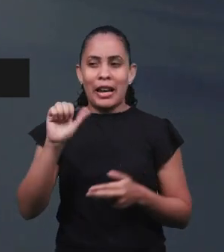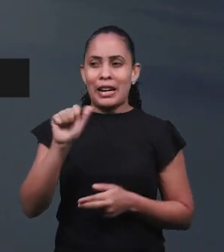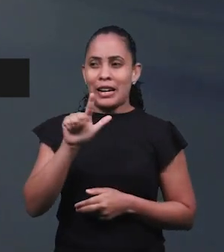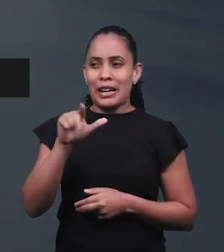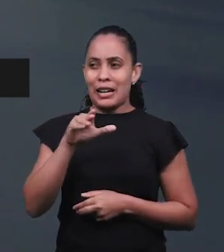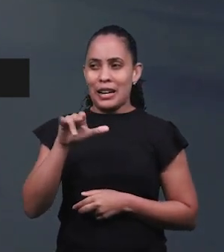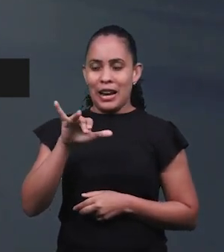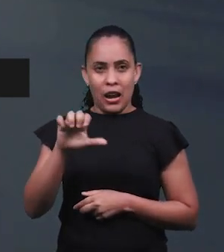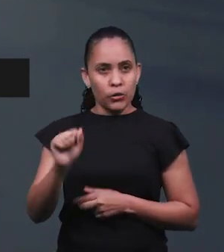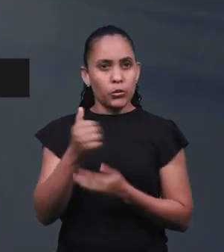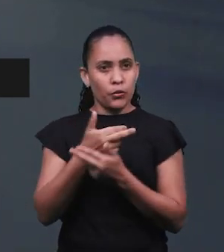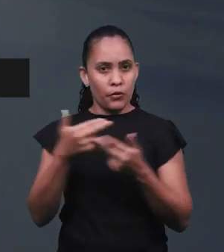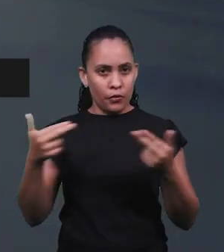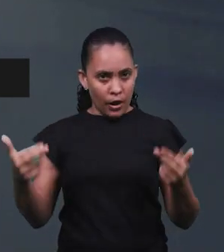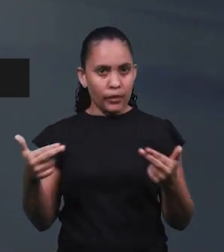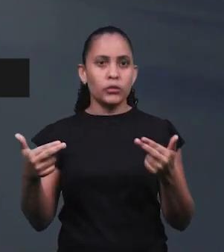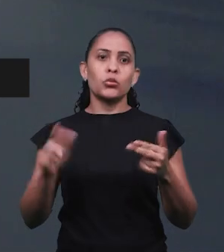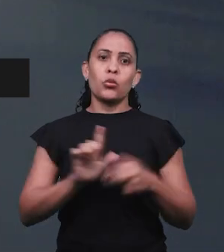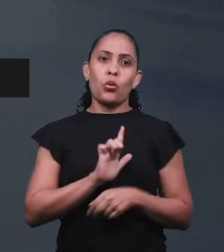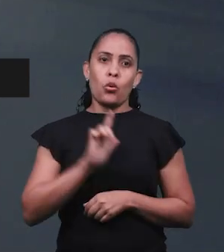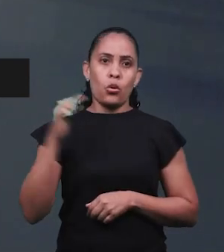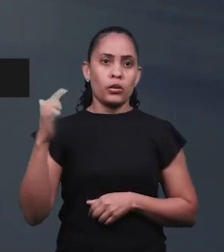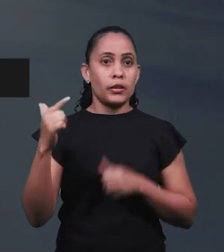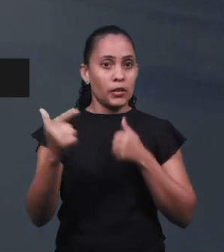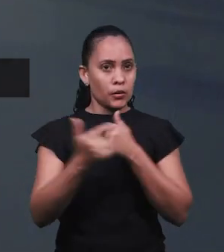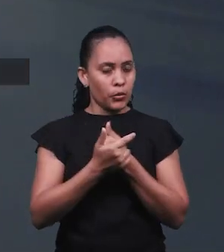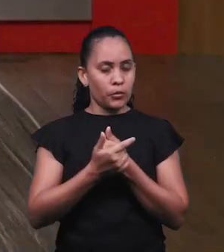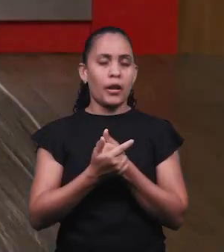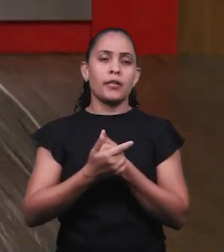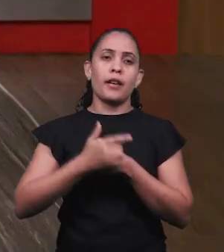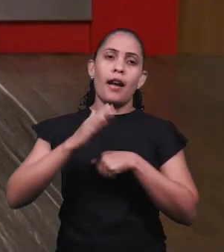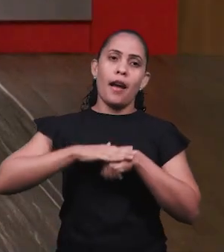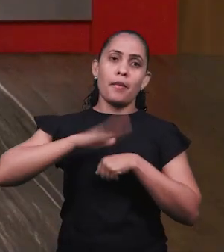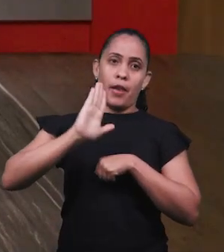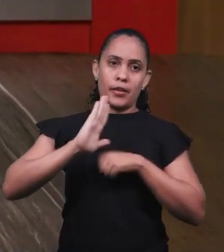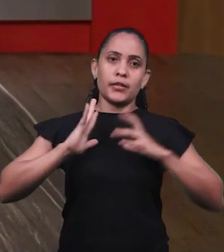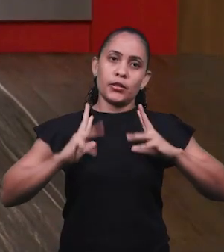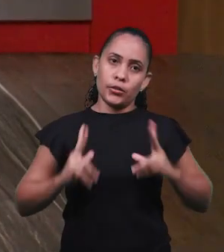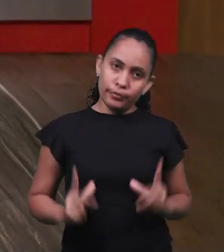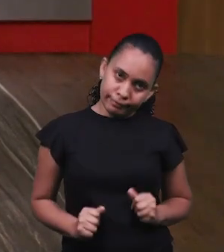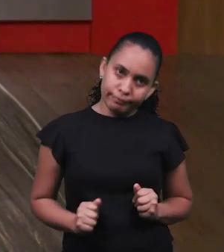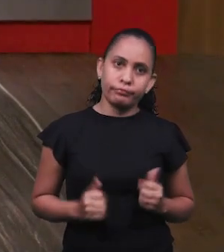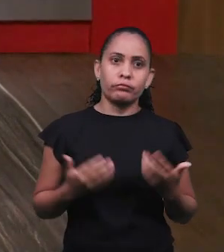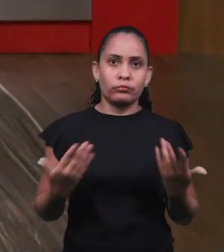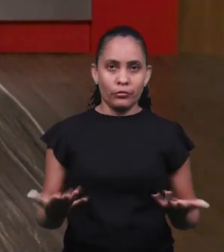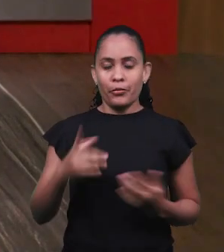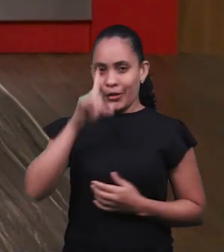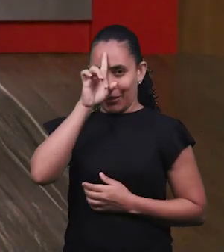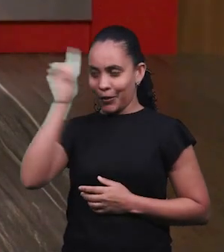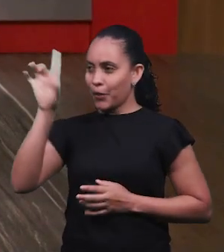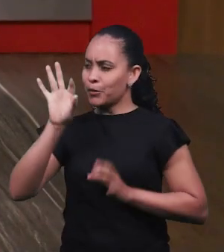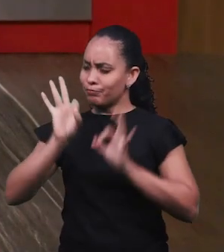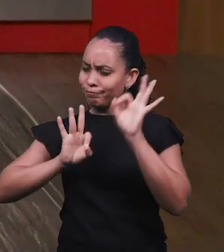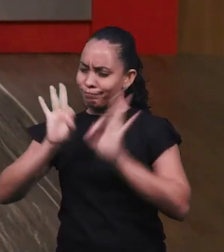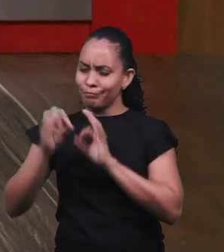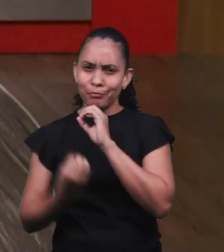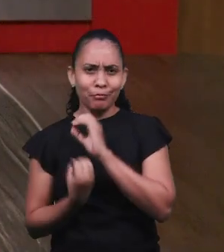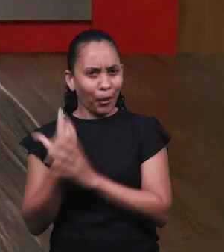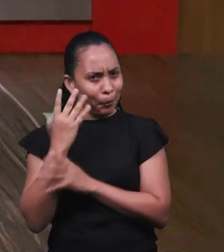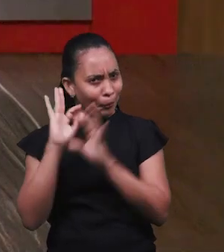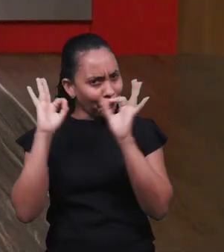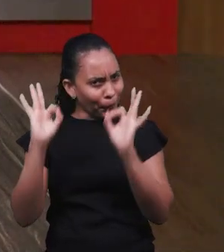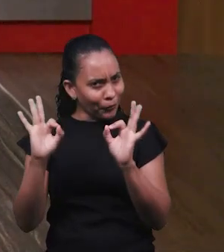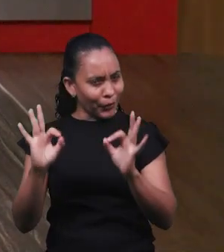tem muitas funções além de filtrar. É muito complexo, né? Deus faz as coisas muito perfeitas, né? Perfeita.